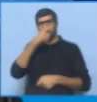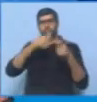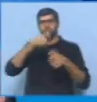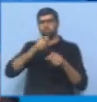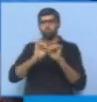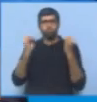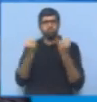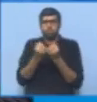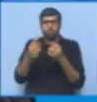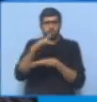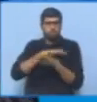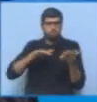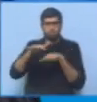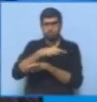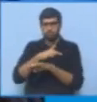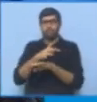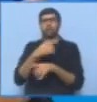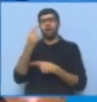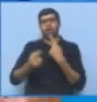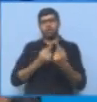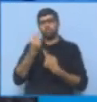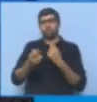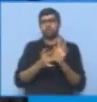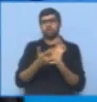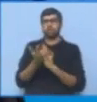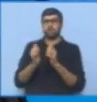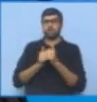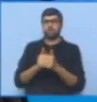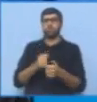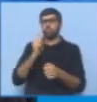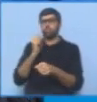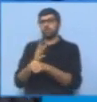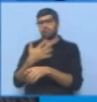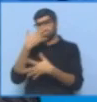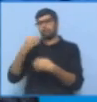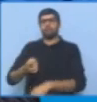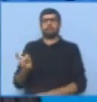da sociedade, que também, algumas cristãs, outras ateias,